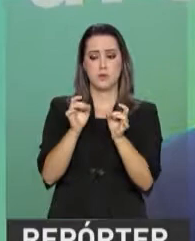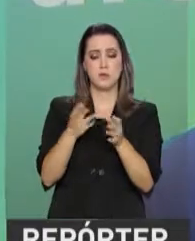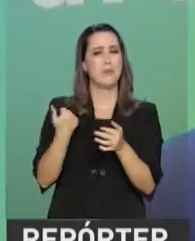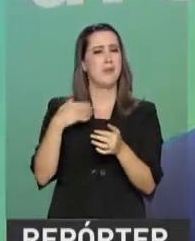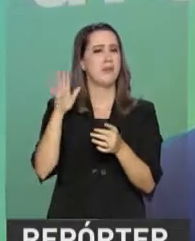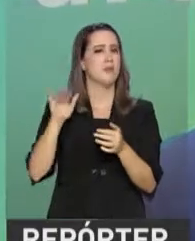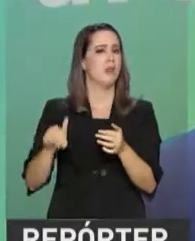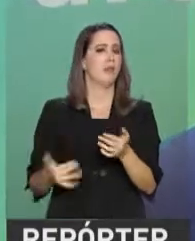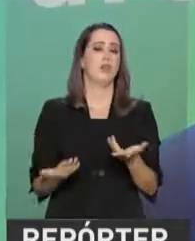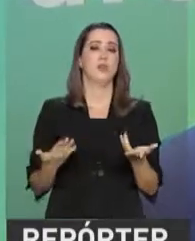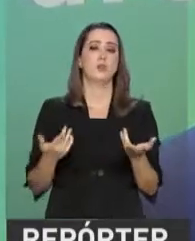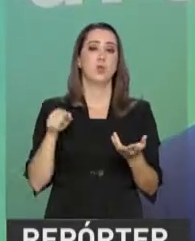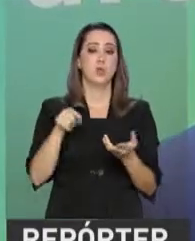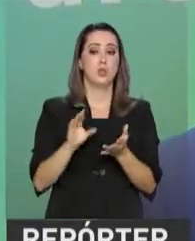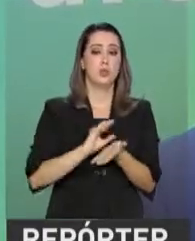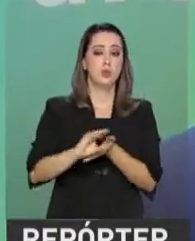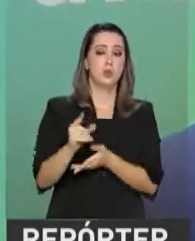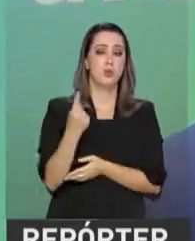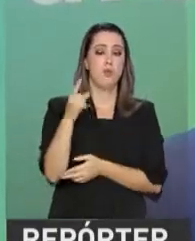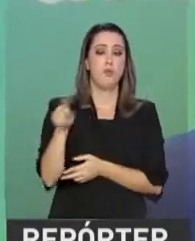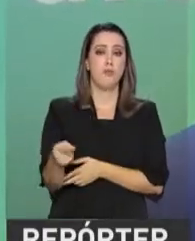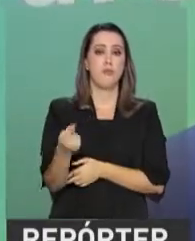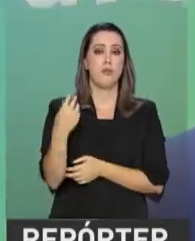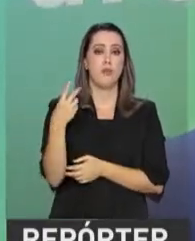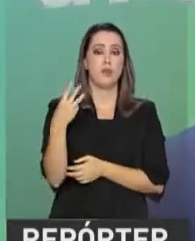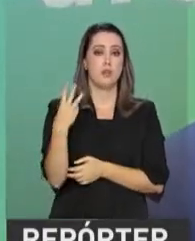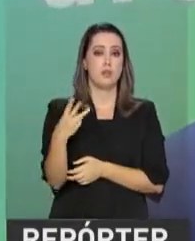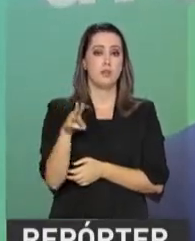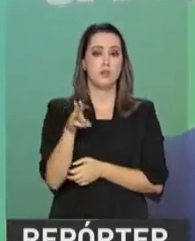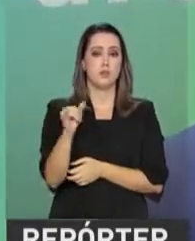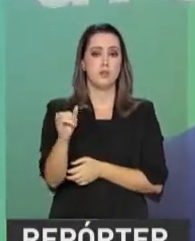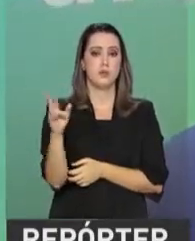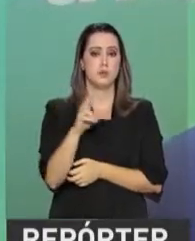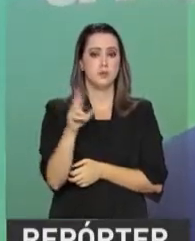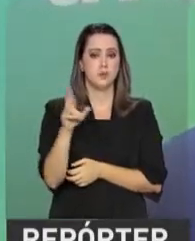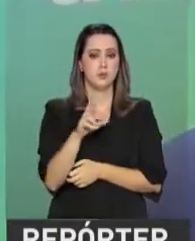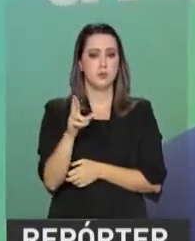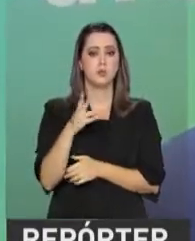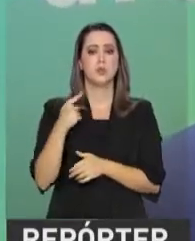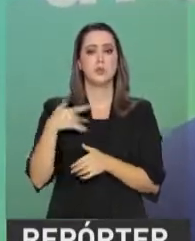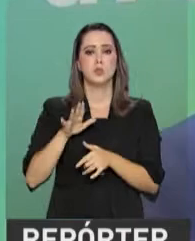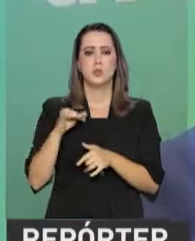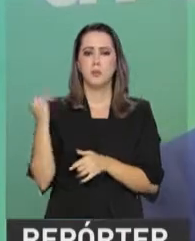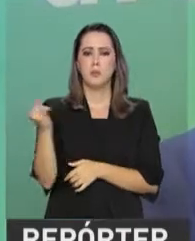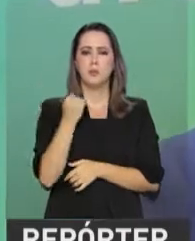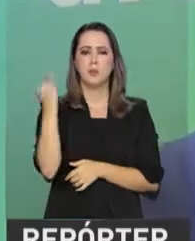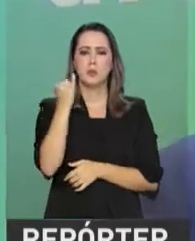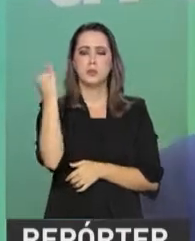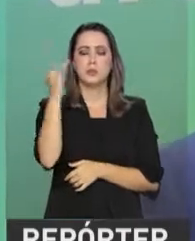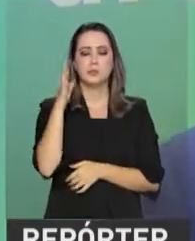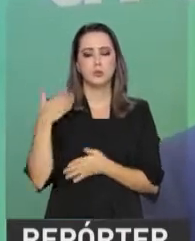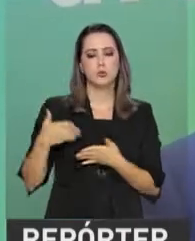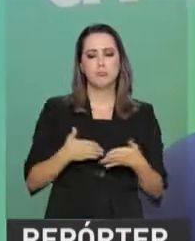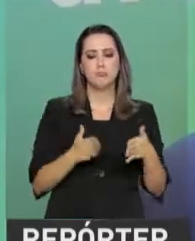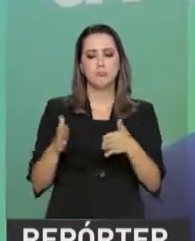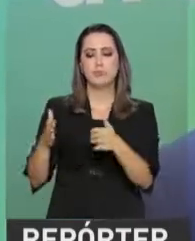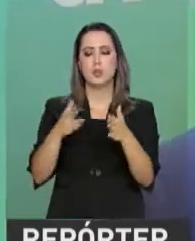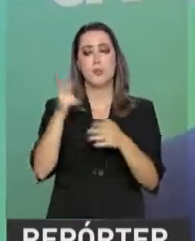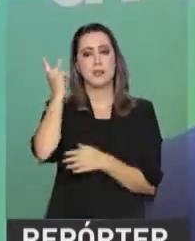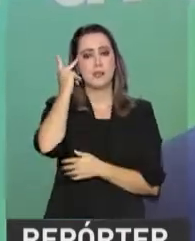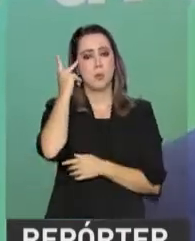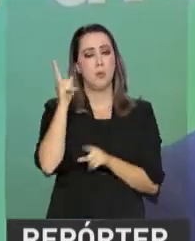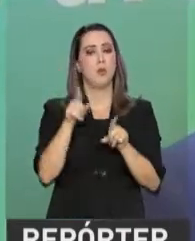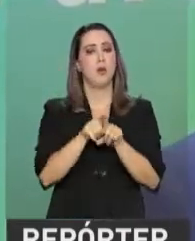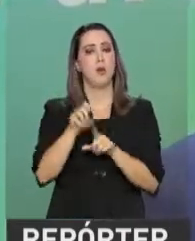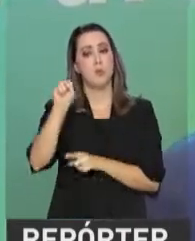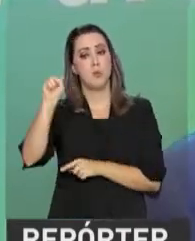Brasil. Foram investidos aqui 1,3 bilhões de reais numa obra rodoviária importantíssima para São Paulo,